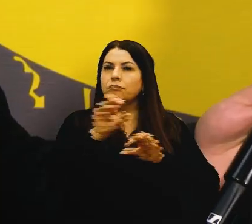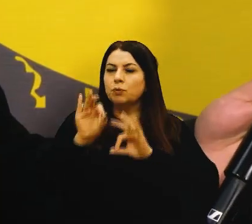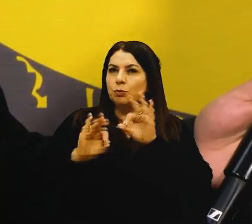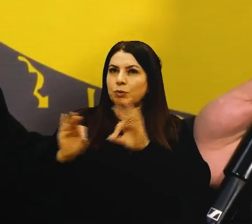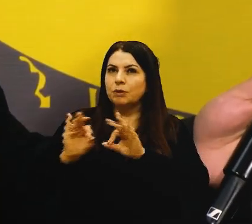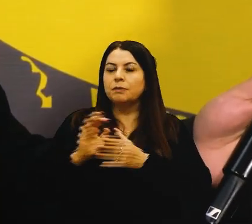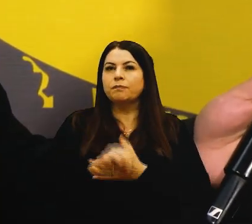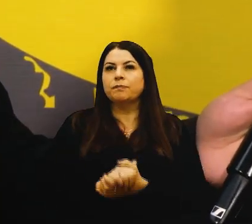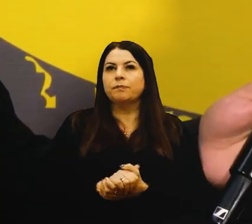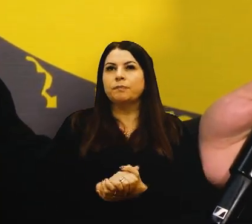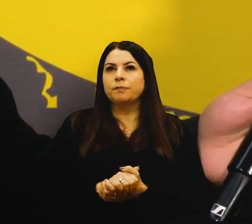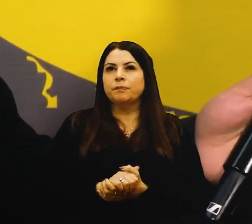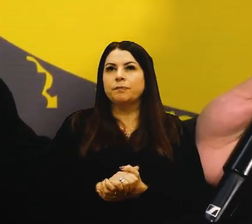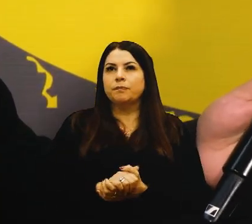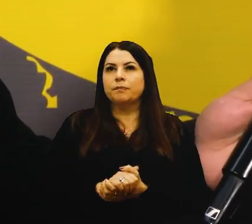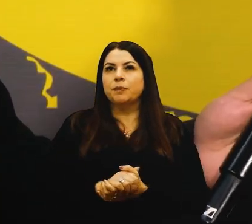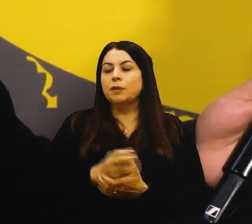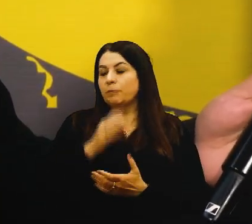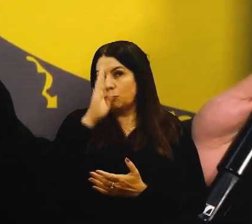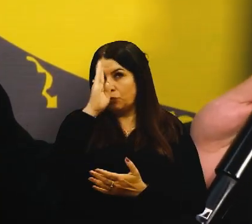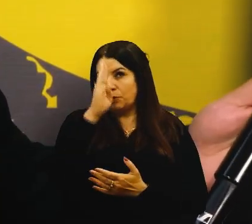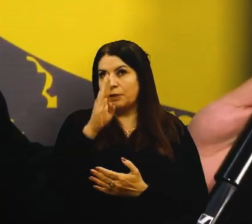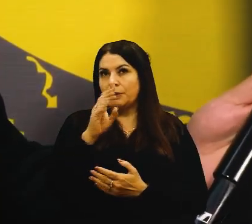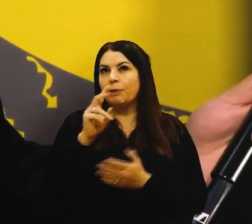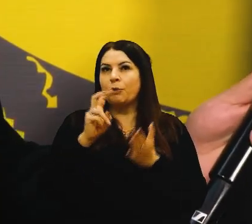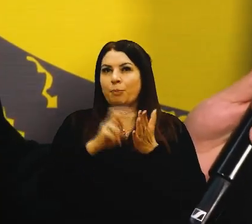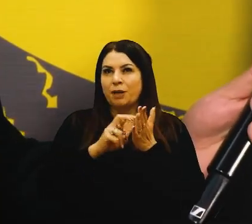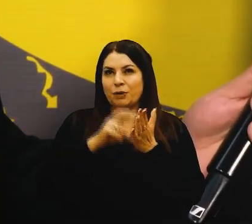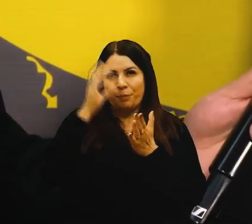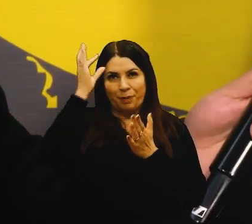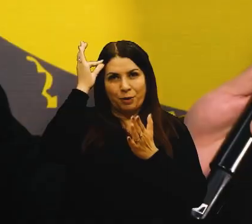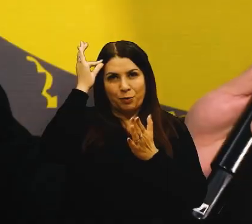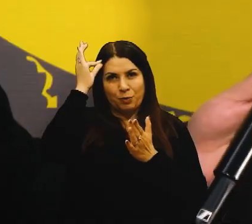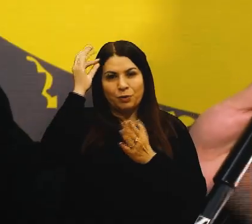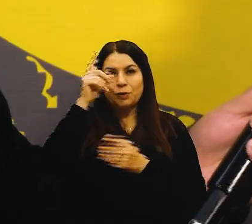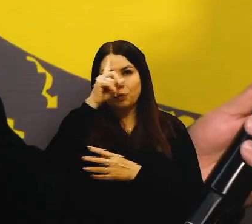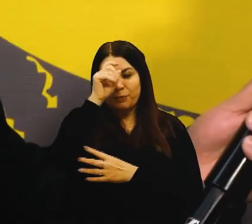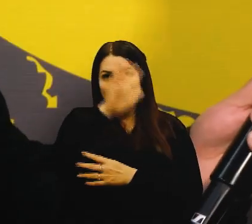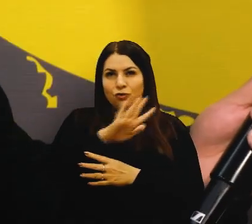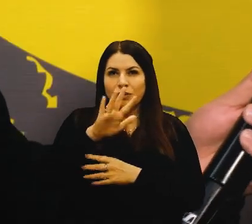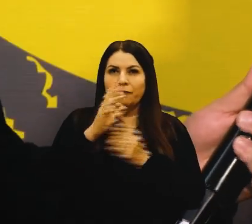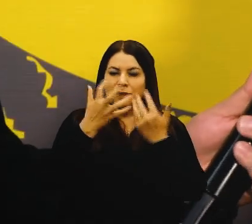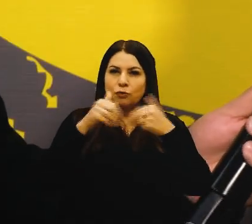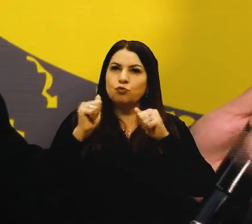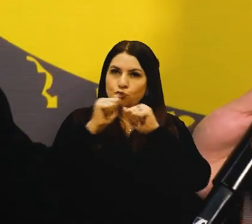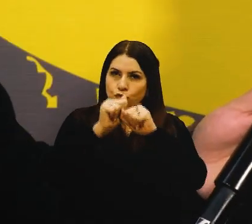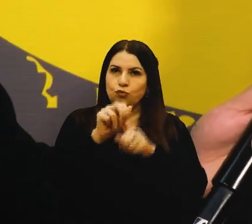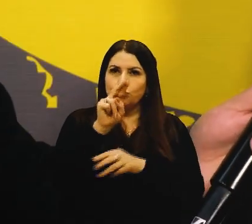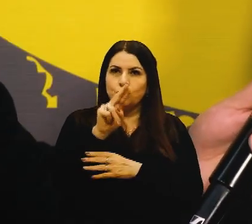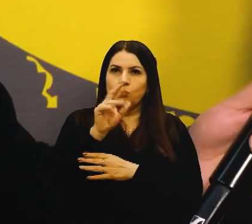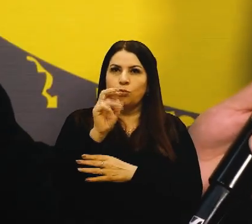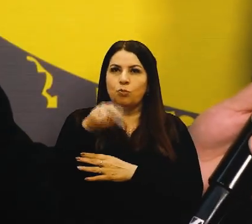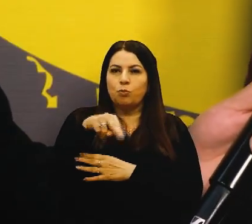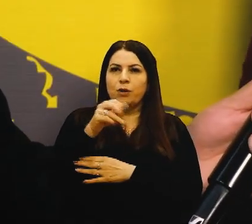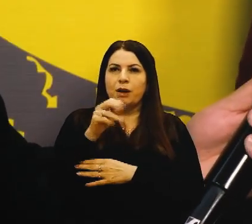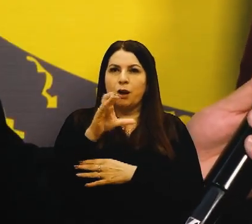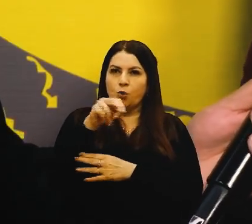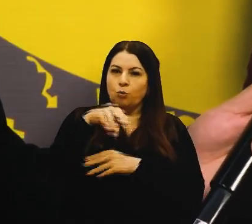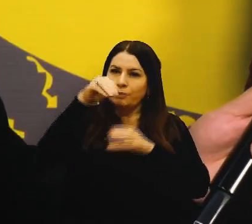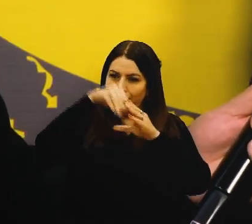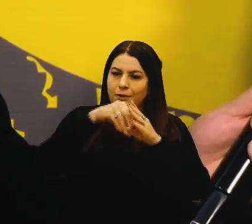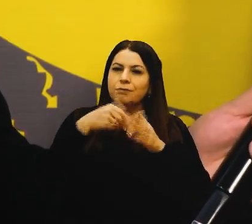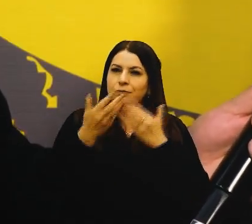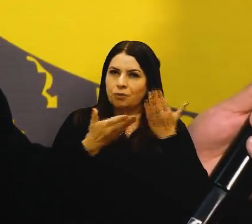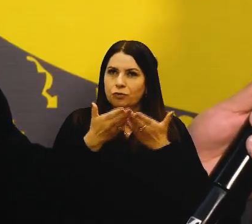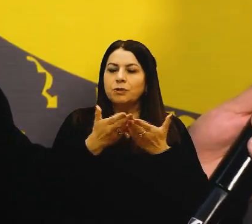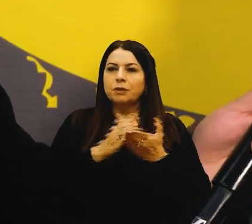Organizada muito diretamente pelo Banco de Perucas do Hospital Geral, funciona ali junto com o NACOM, né? A unidade desse